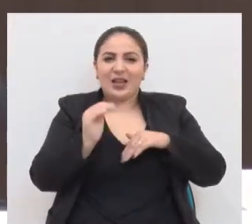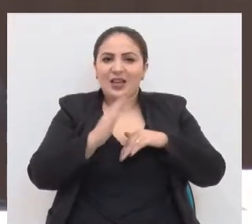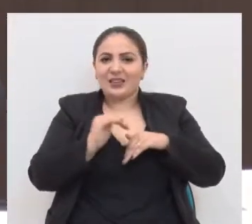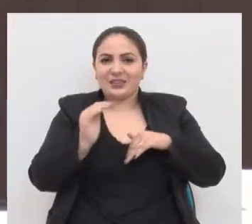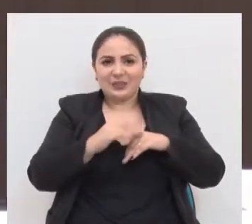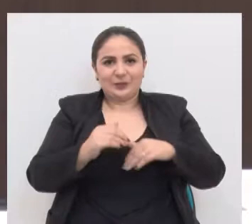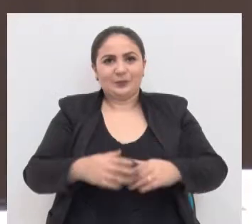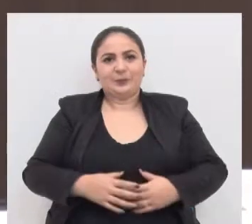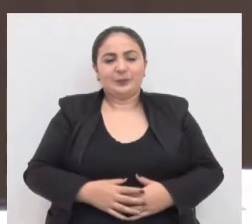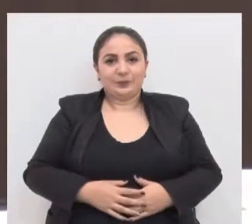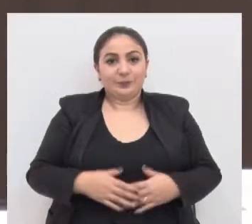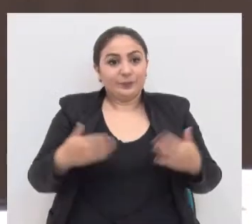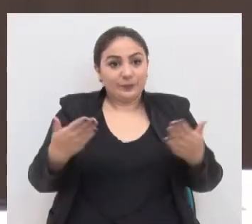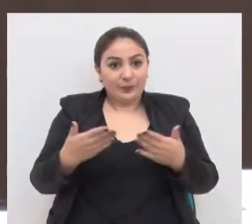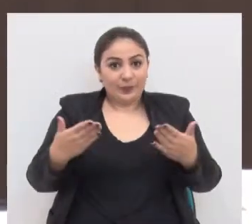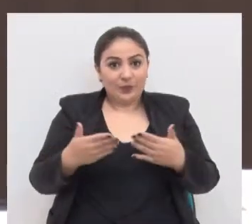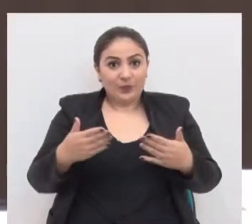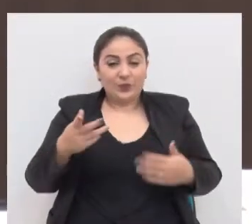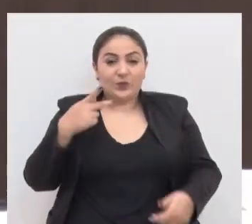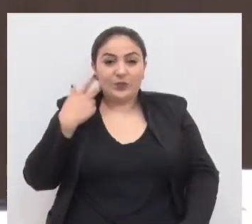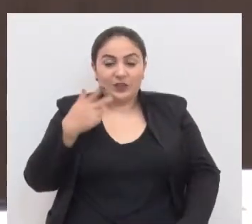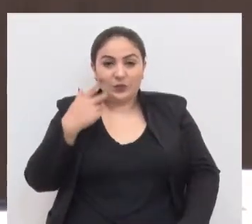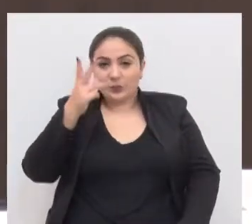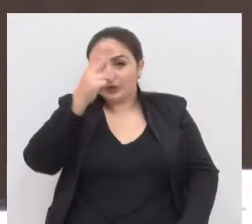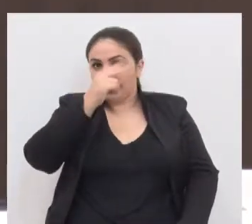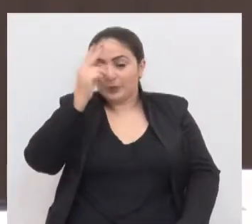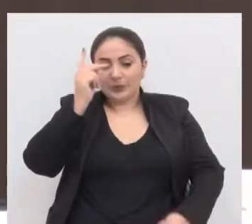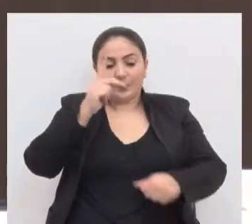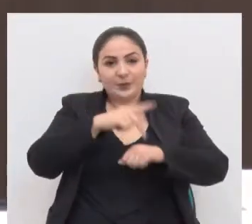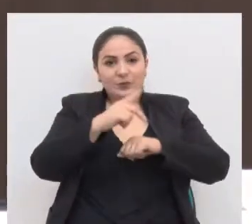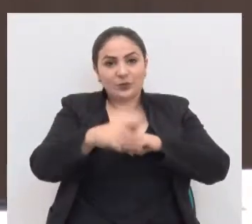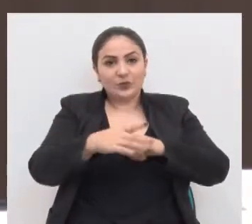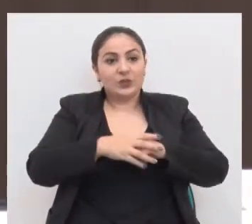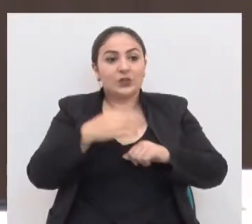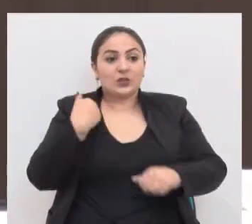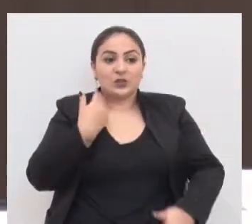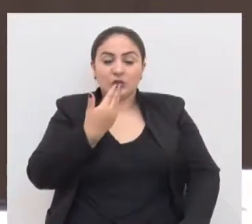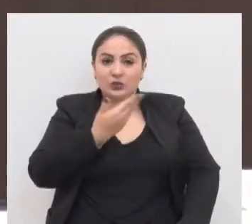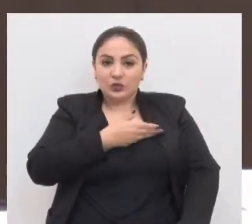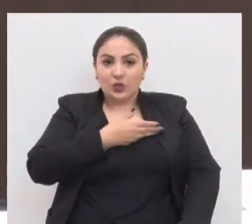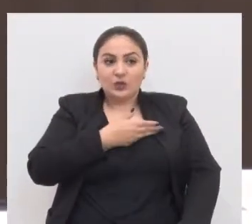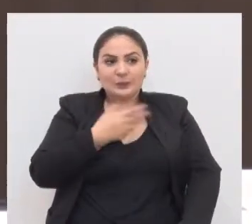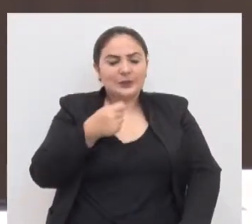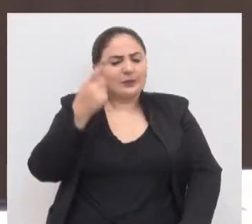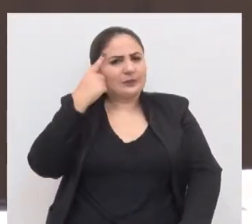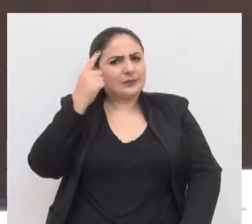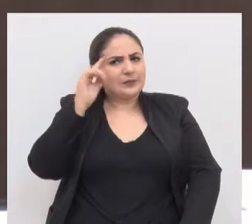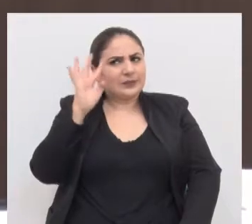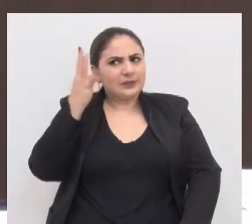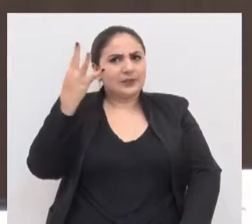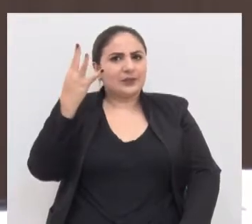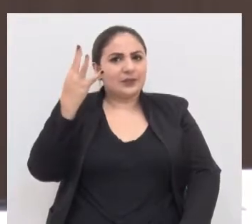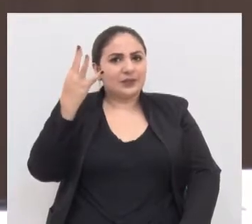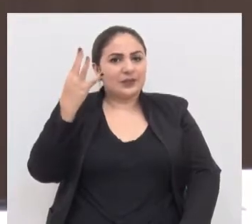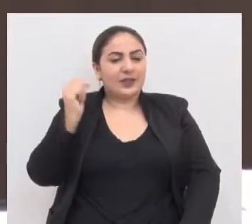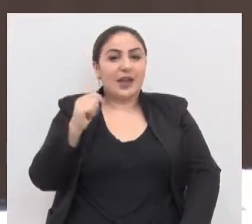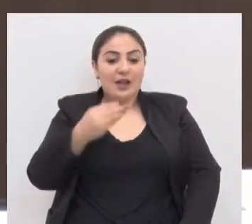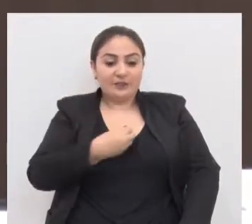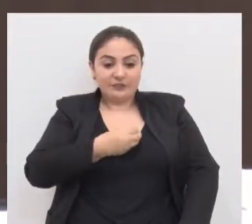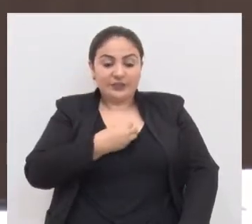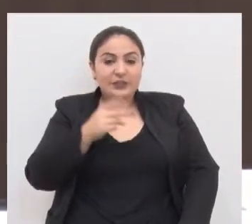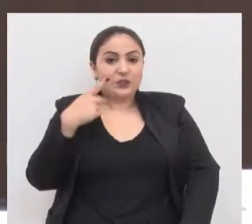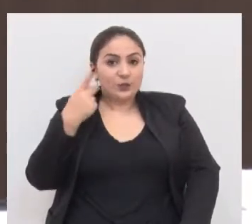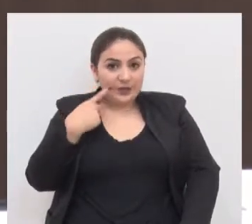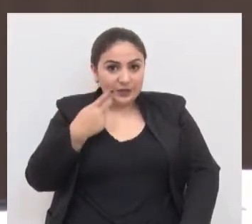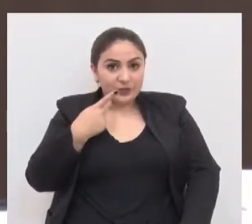tenho um carinho muito grande. Hoje, como vereador do município de Passo Fundo, temos que tomar decisões que afetam, senhores vereadores,